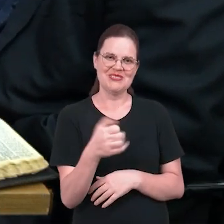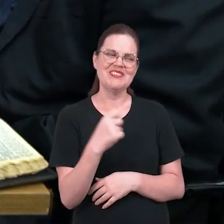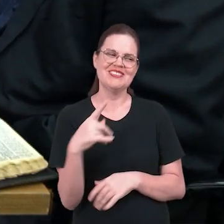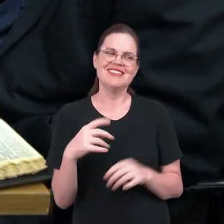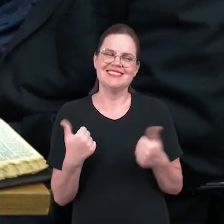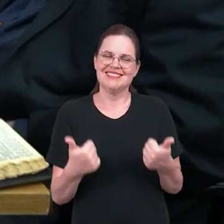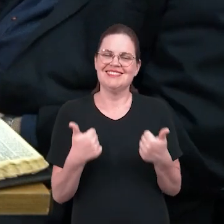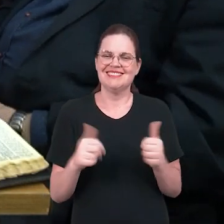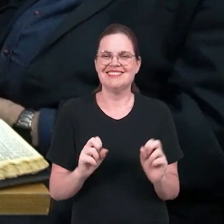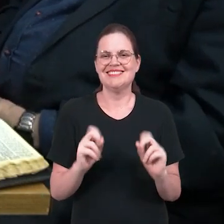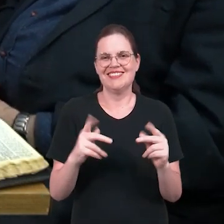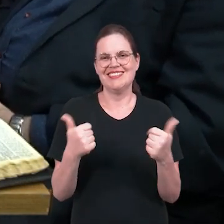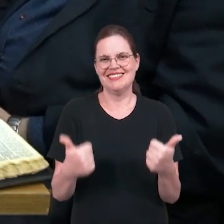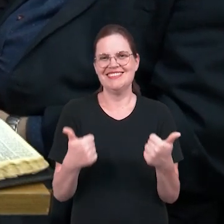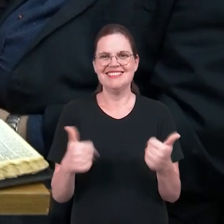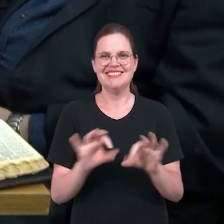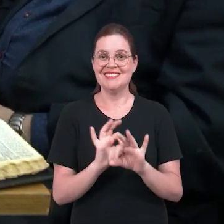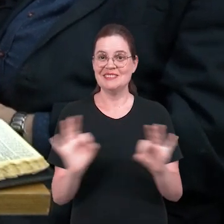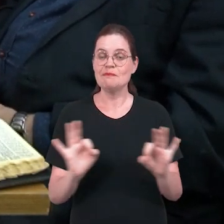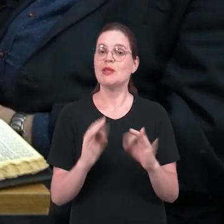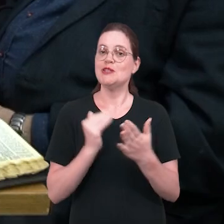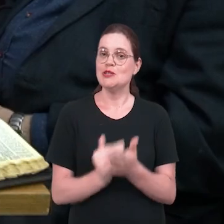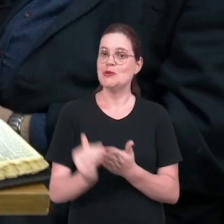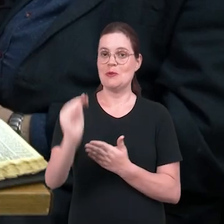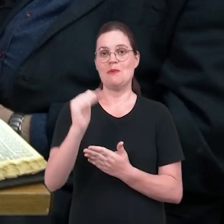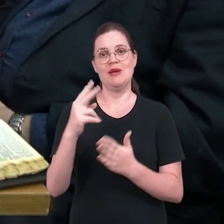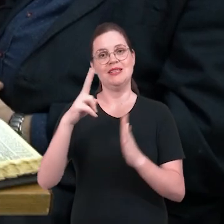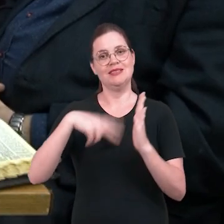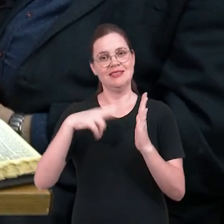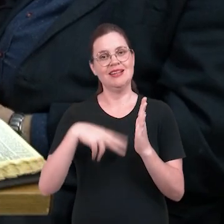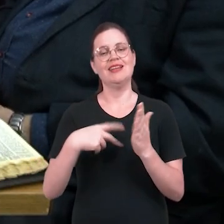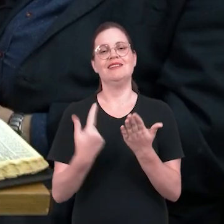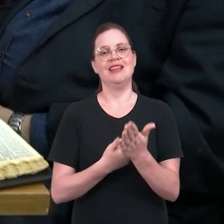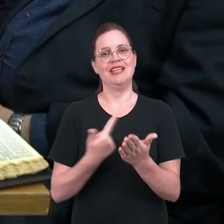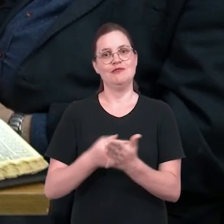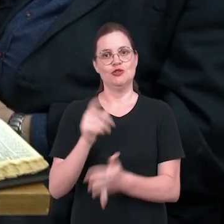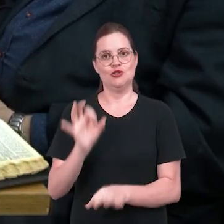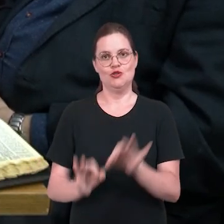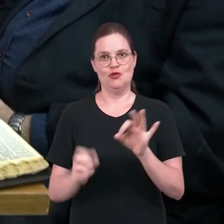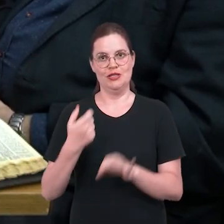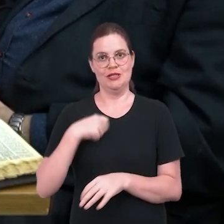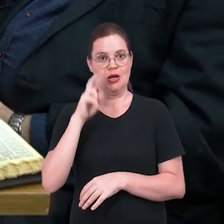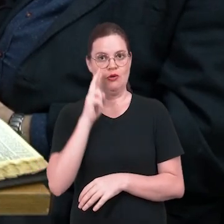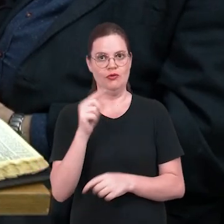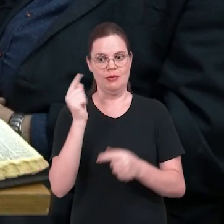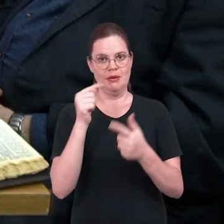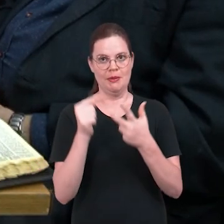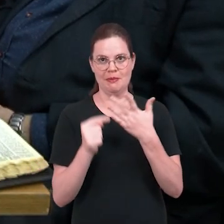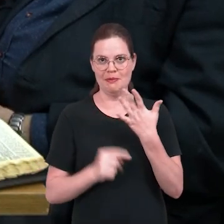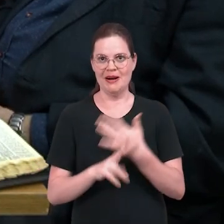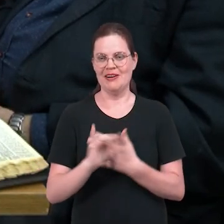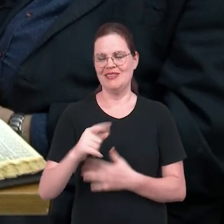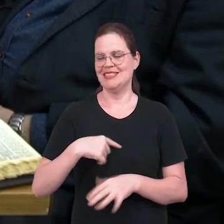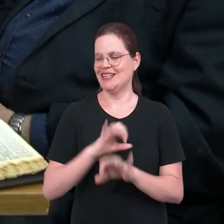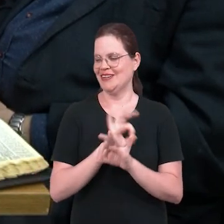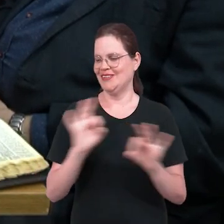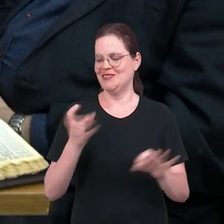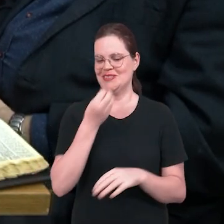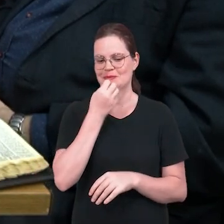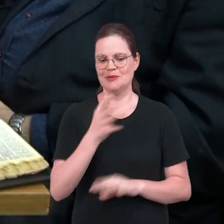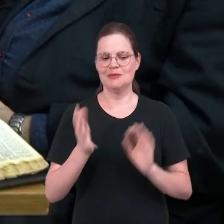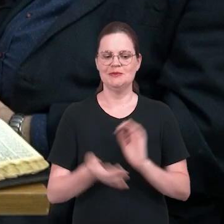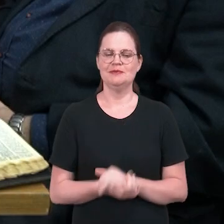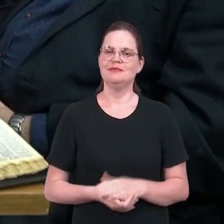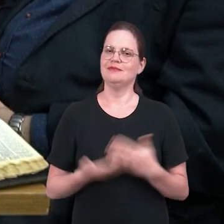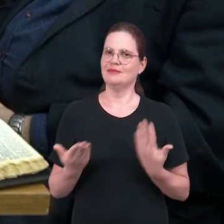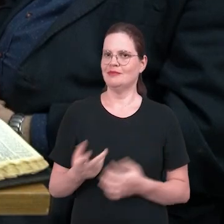Próximo programa. Maravilha. Tá combinado? Combinado. Aí a gente entra no livro de Juízes, que eu já vi aqui, que tem muita coisa para falar. Vai ser muito bom. Ô,